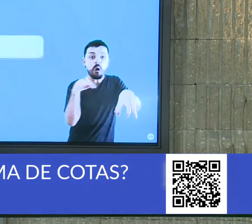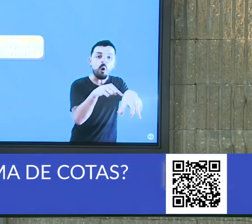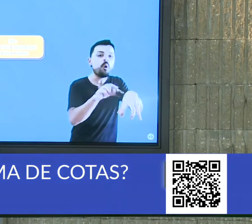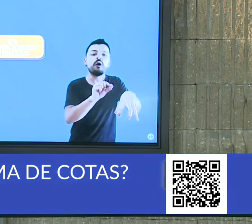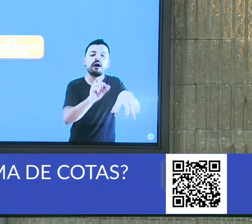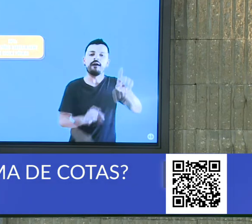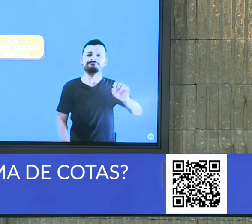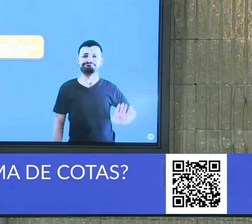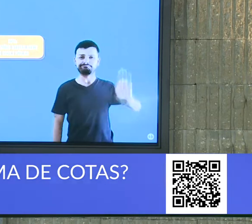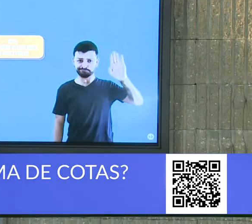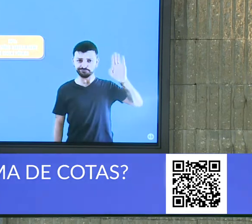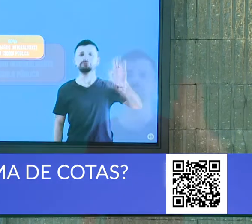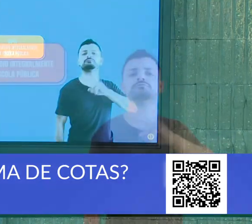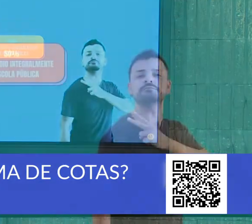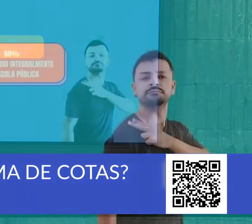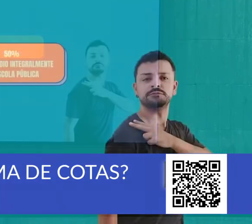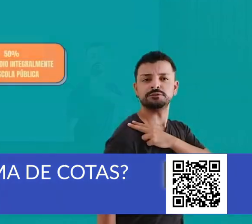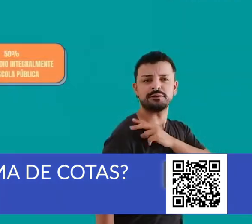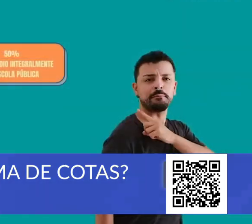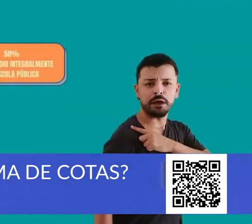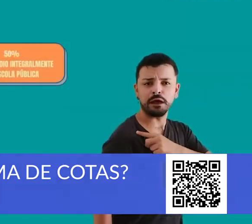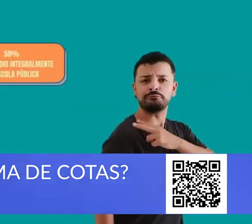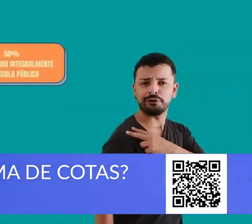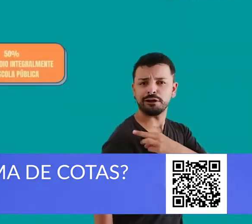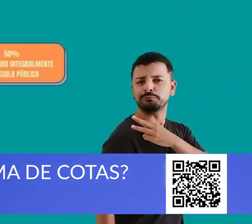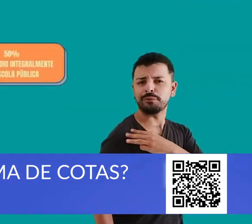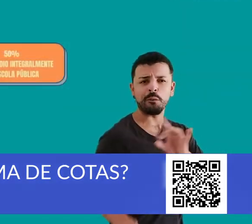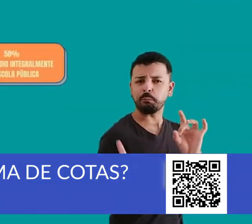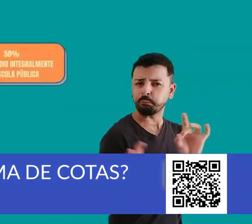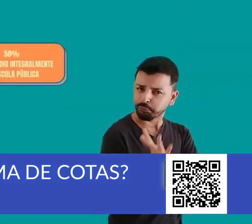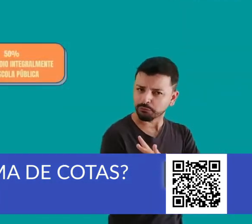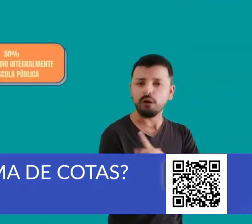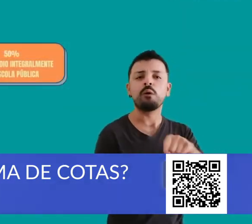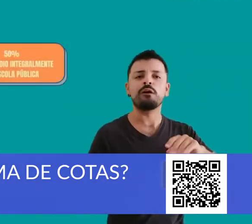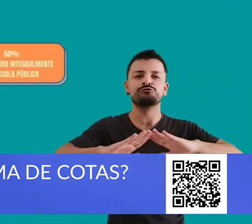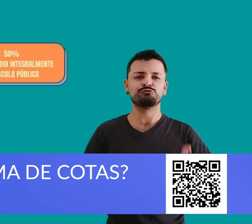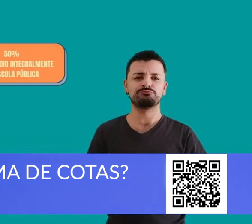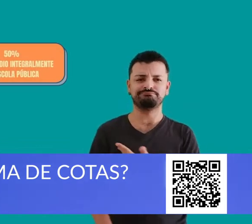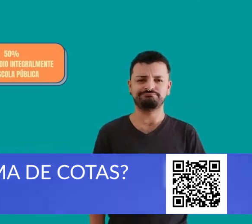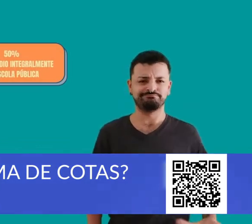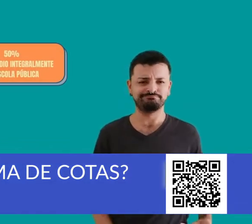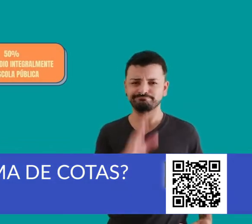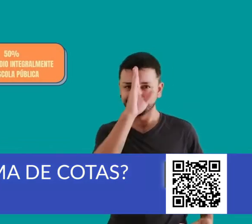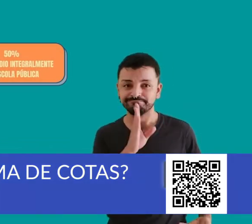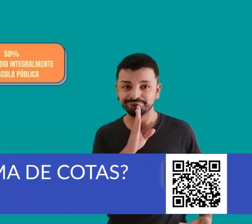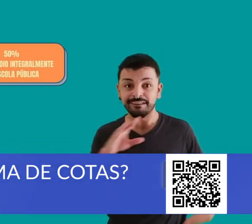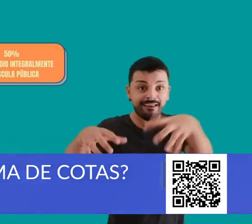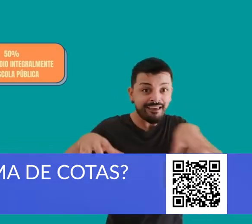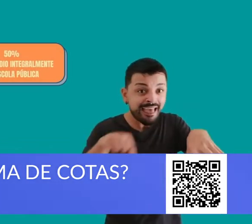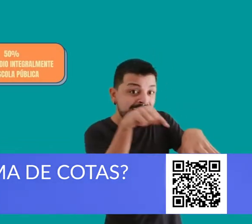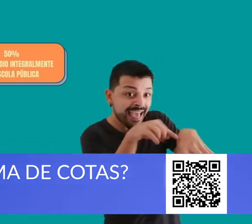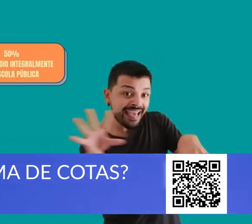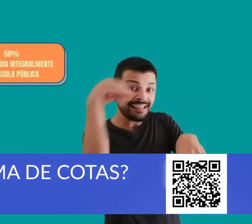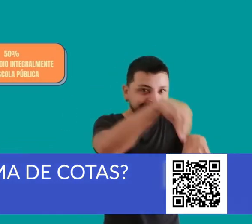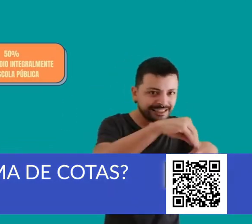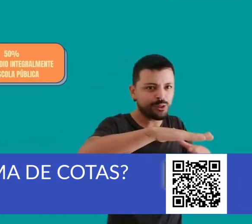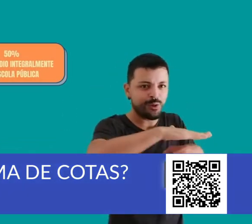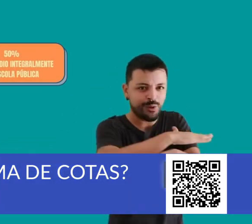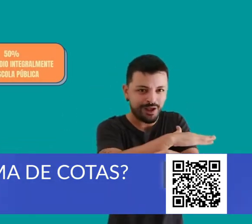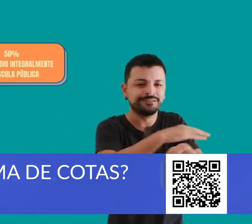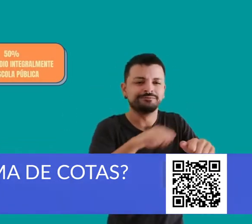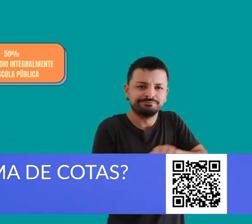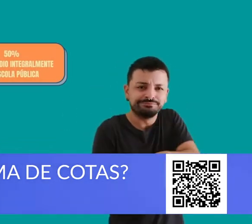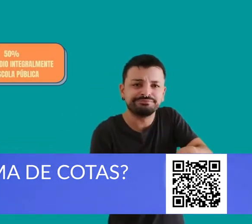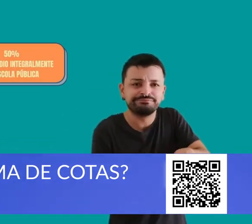isso, lá no nosso canal tem um vídeo explicando em detalhes como as cotas funcionam, de maneira direta e aprofundada. Você